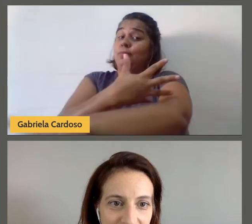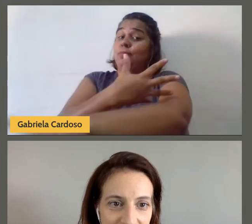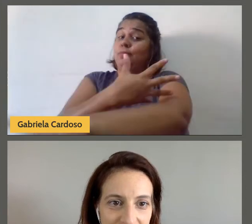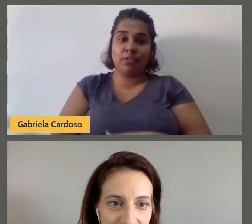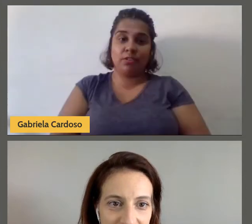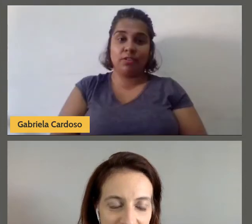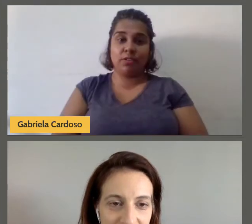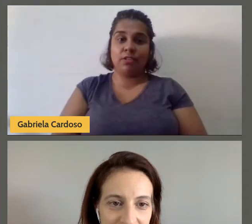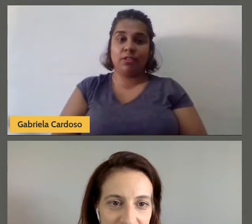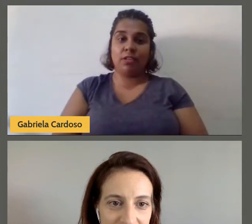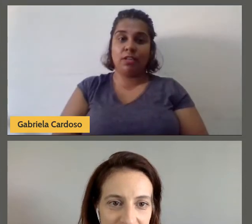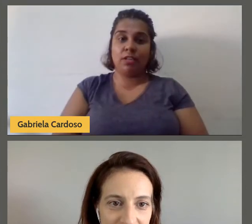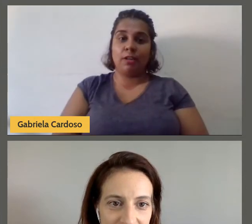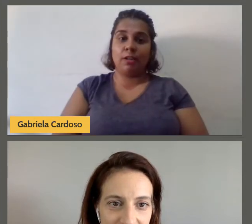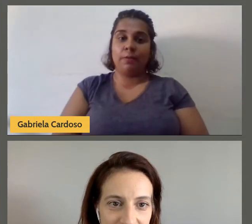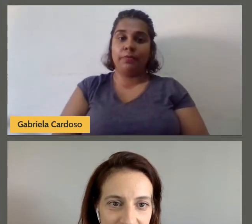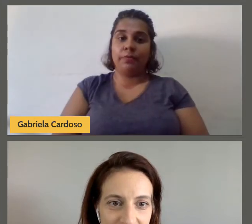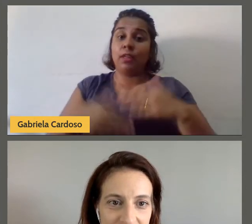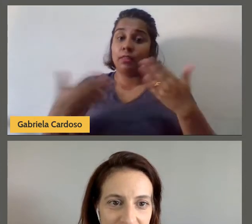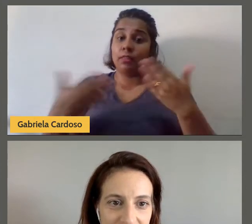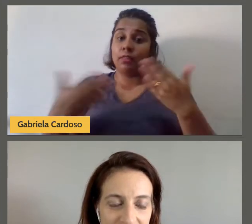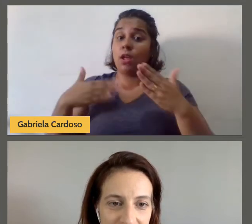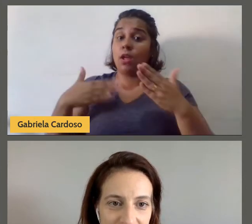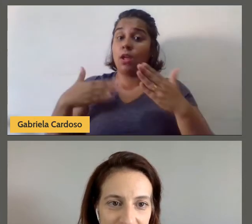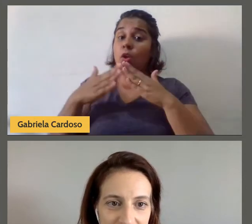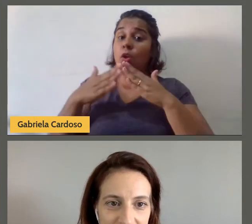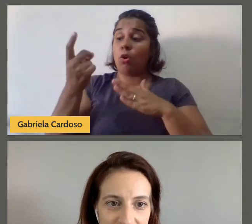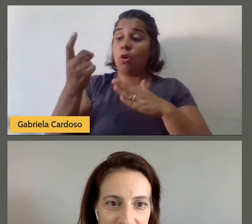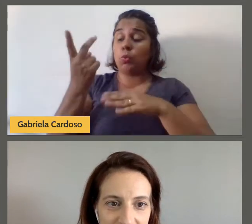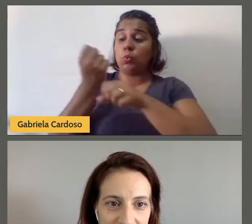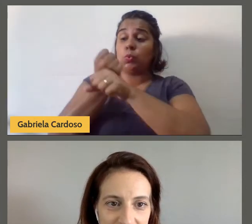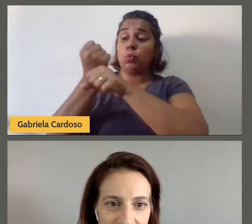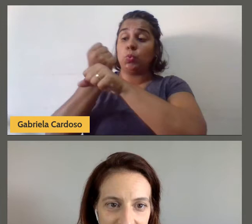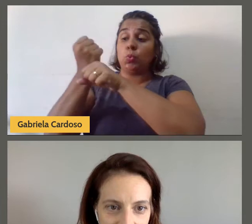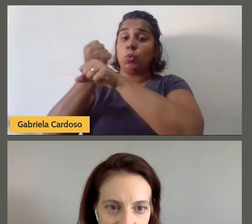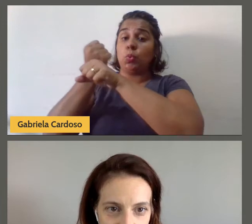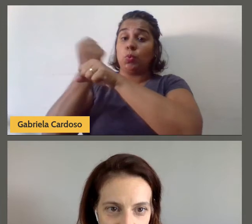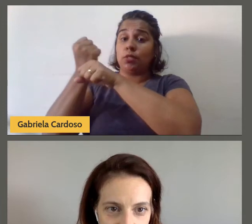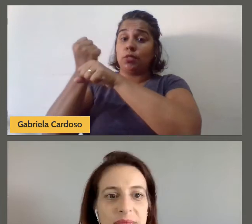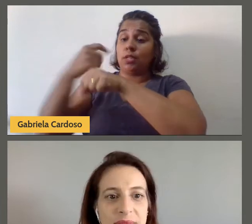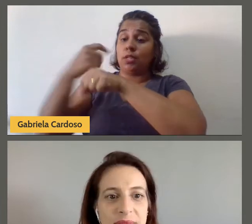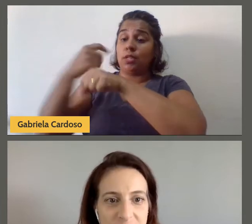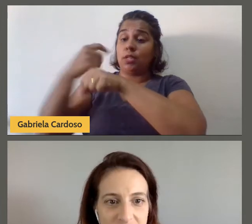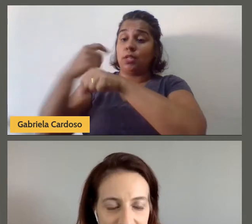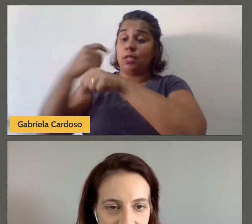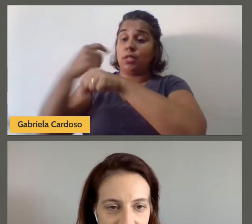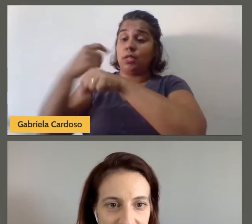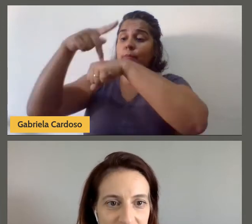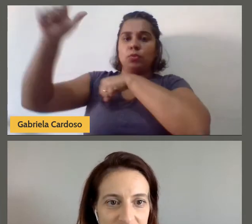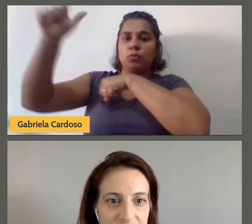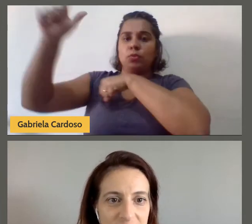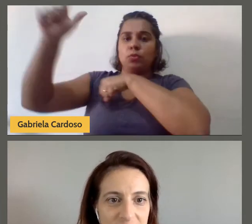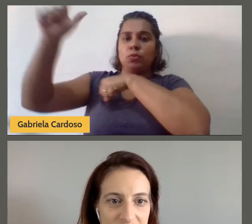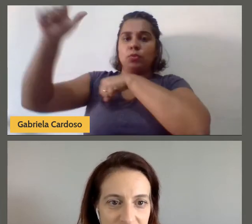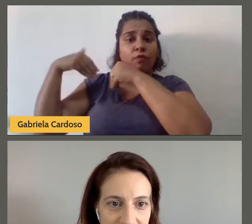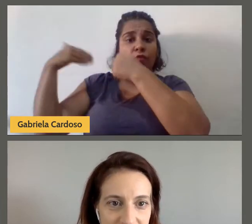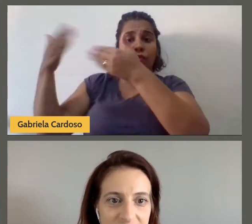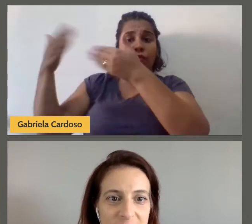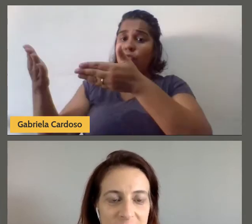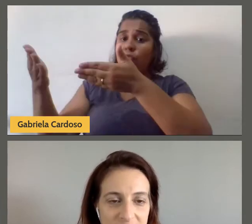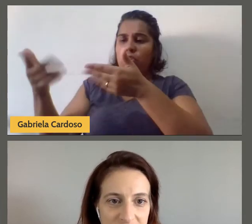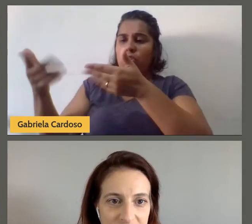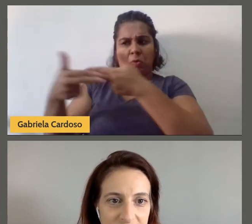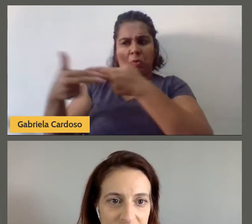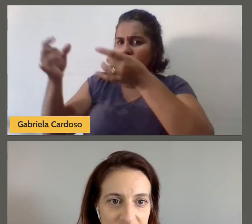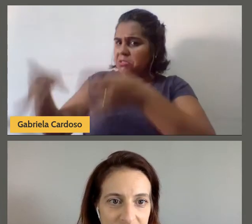12 anos fora do Brasil e eu senti um pouquinho isso, assim. Eu vim por vontade própria, eu não deixei nada para trás, sabe? Eu vim com outra